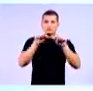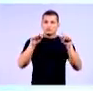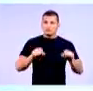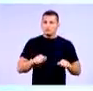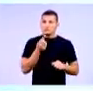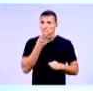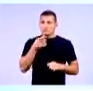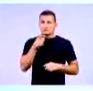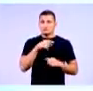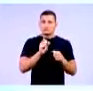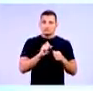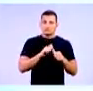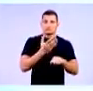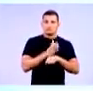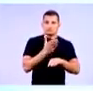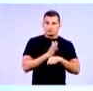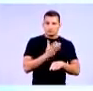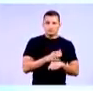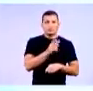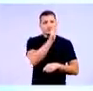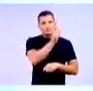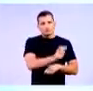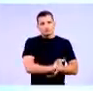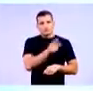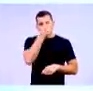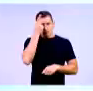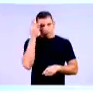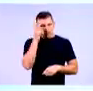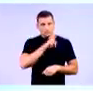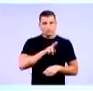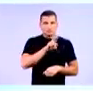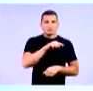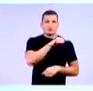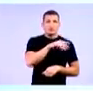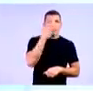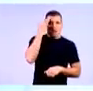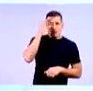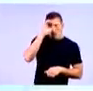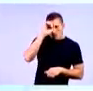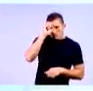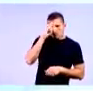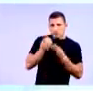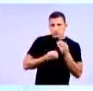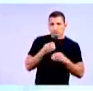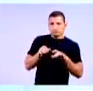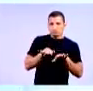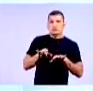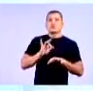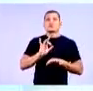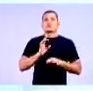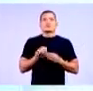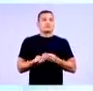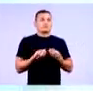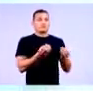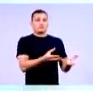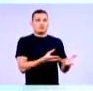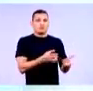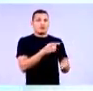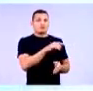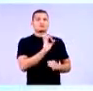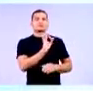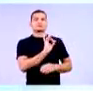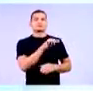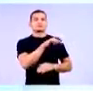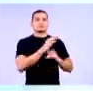faça um treinamento com os clientes, com o usuário, para que eles saibam manipular o sistema, né? Simplesmente entregar o sistema e deixar o usuário sozinho,